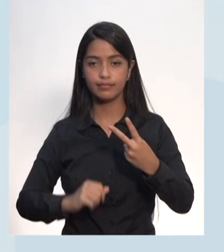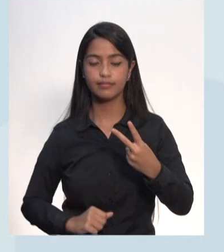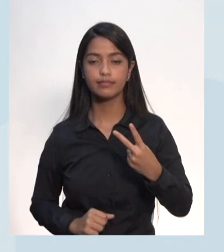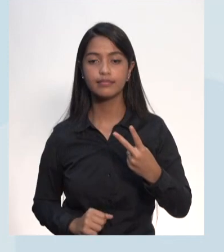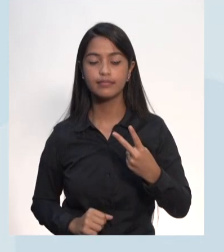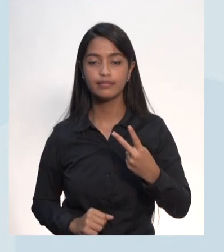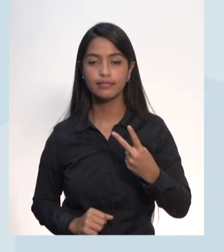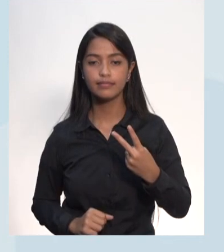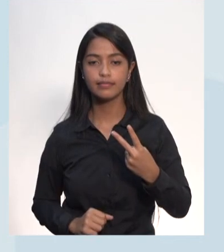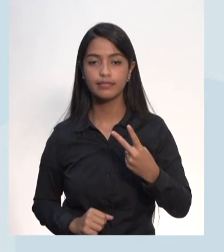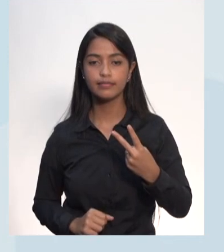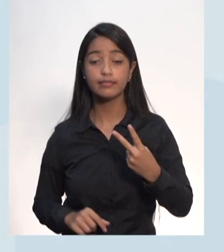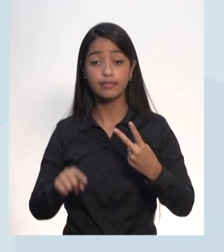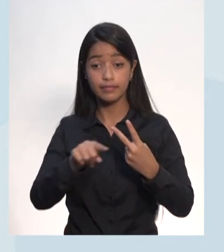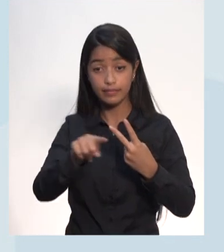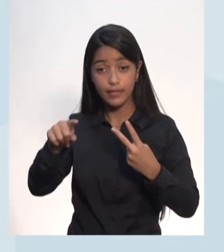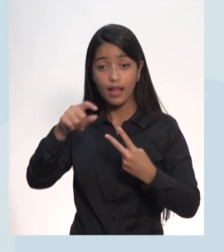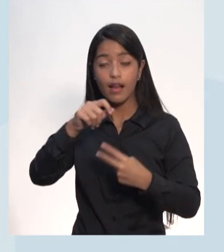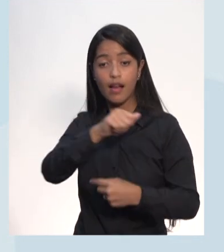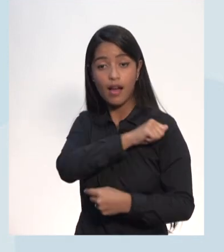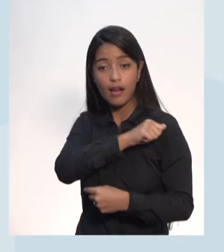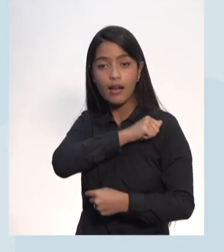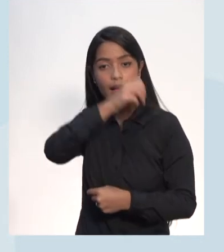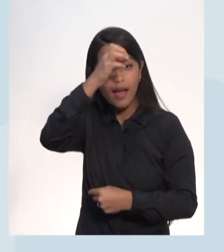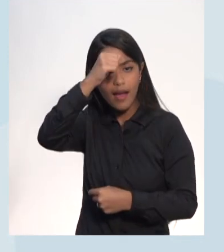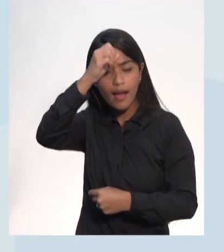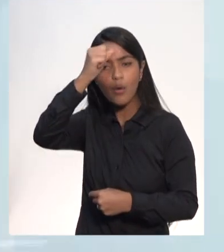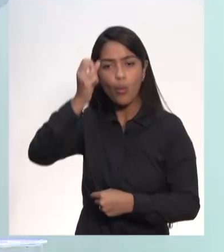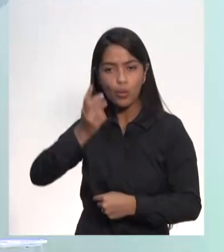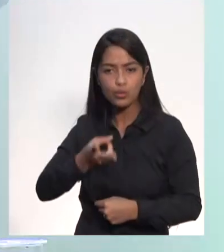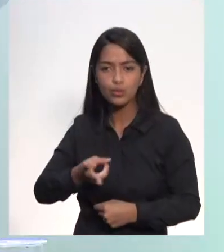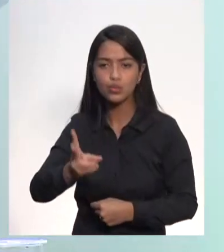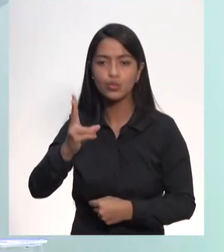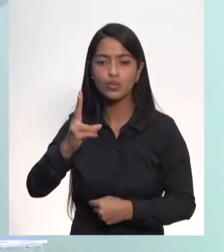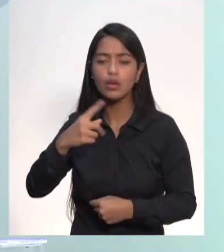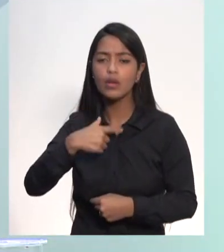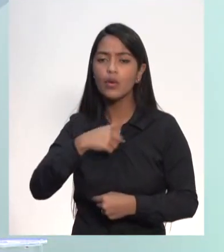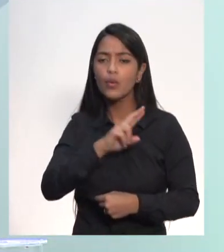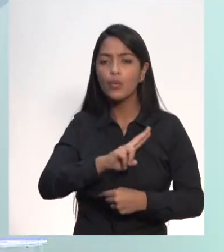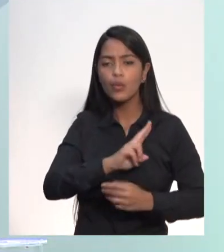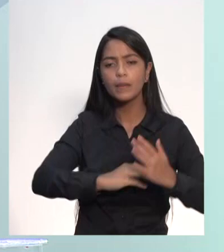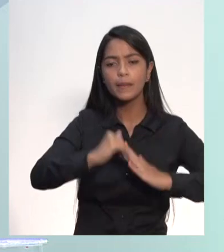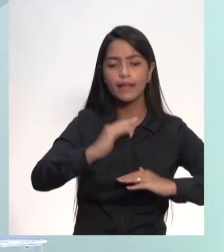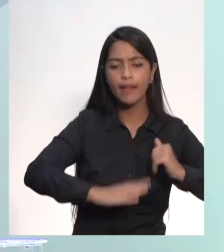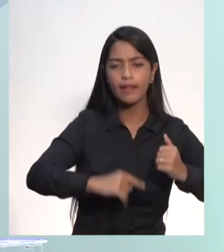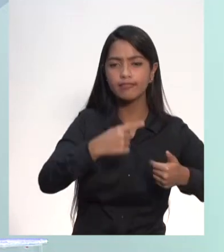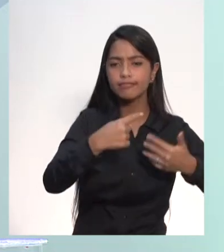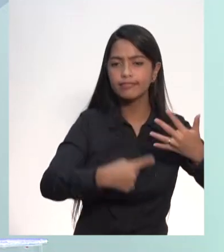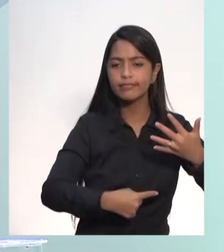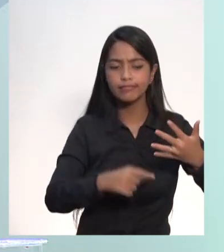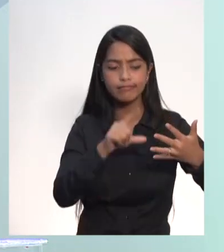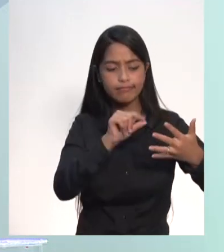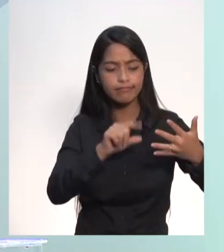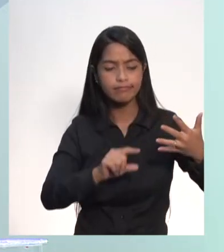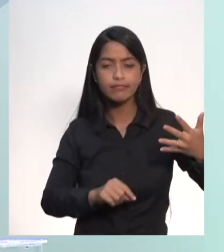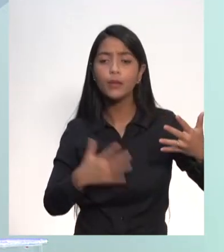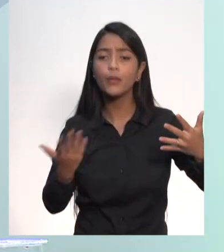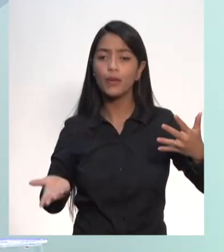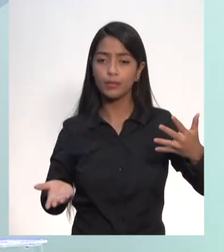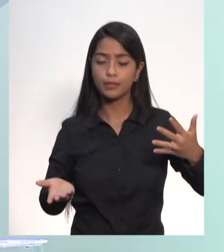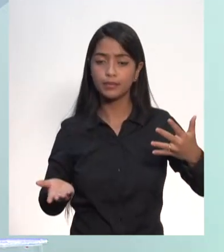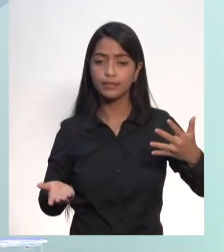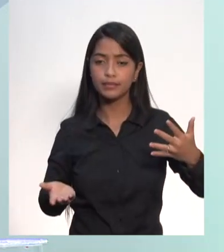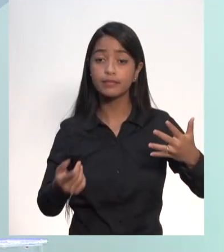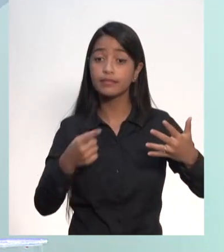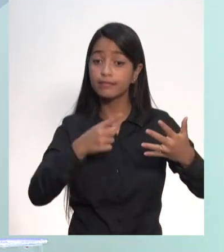a continuidade da aprendizagem? Então, ela conversa, né? Dentre as habilidades essenciais, quais são realmente fundamentais